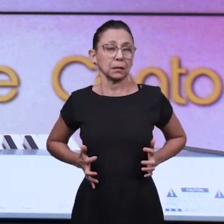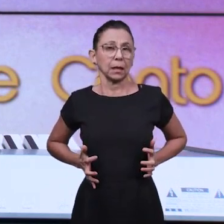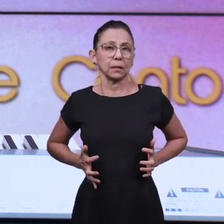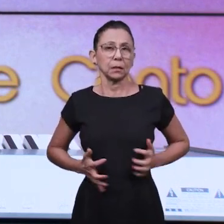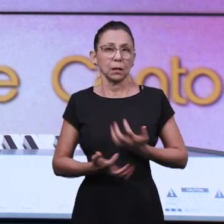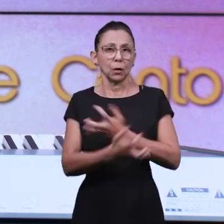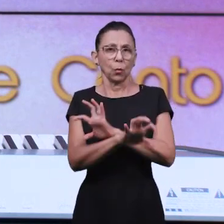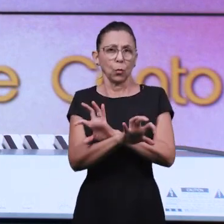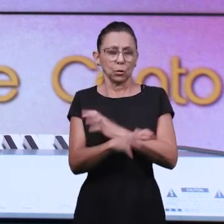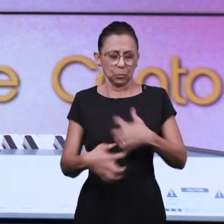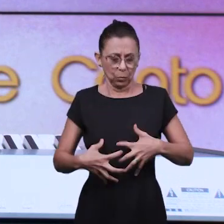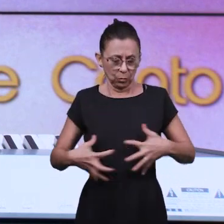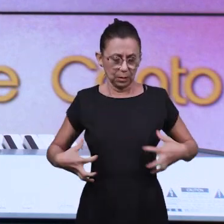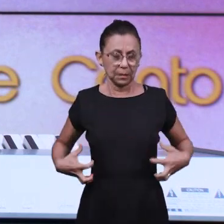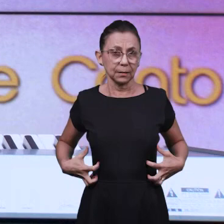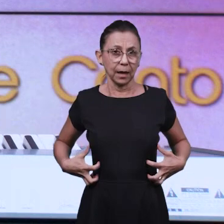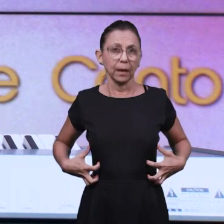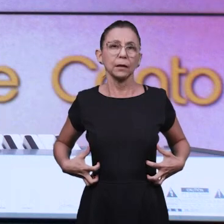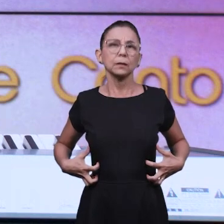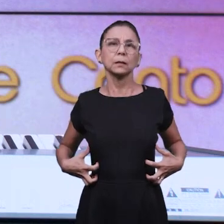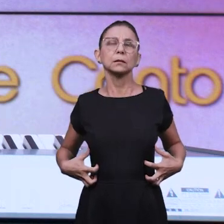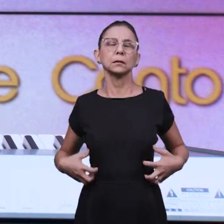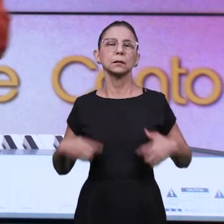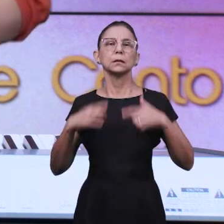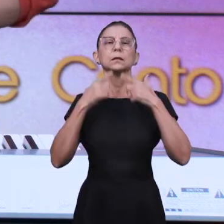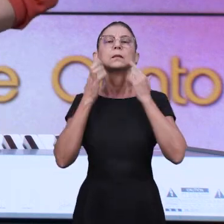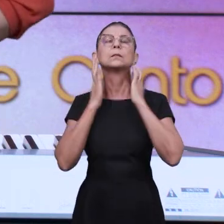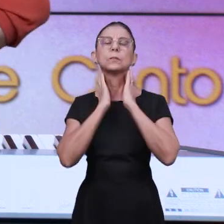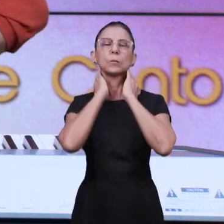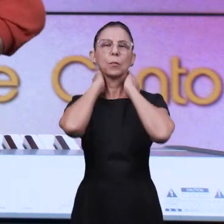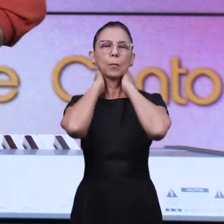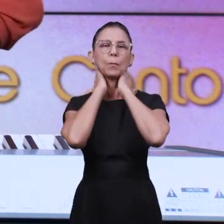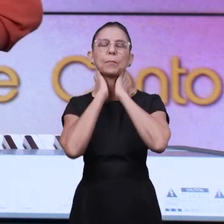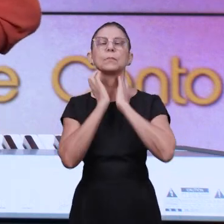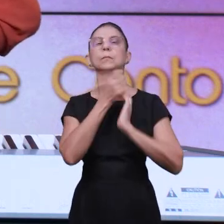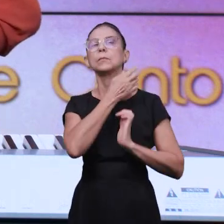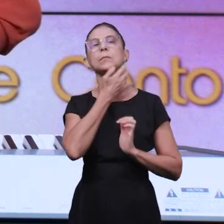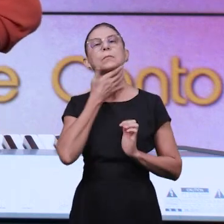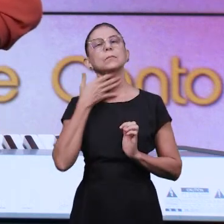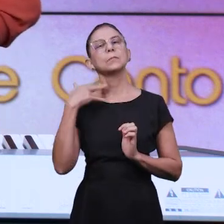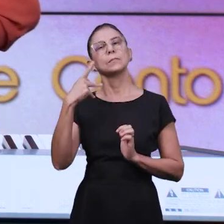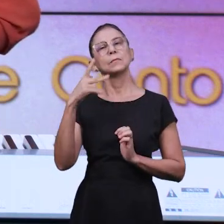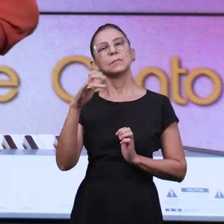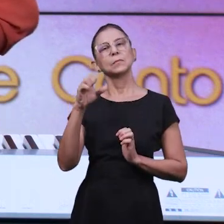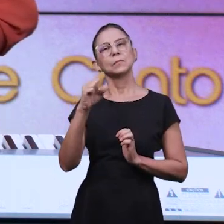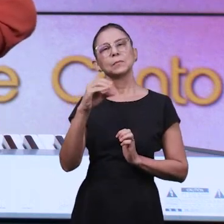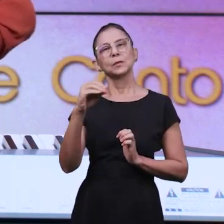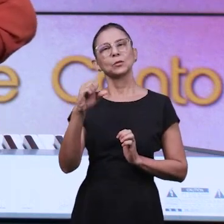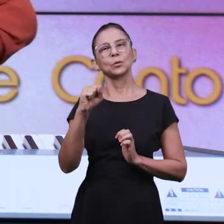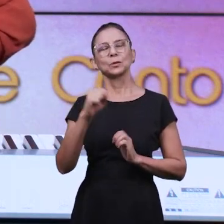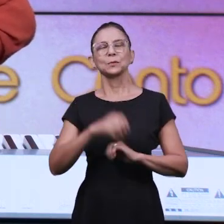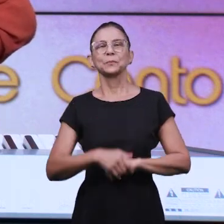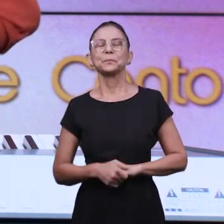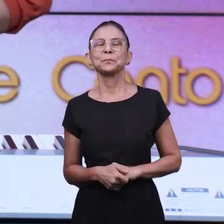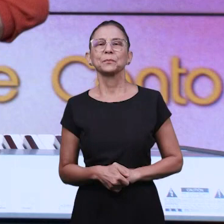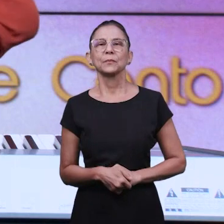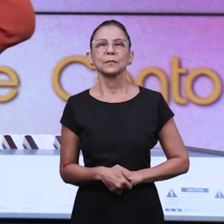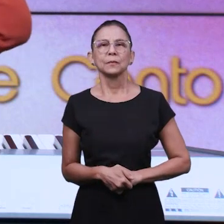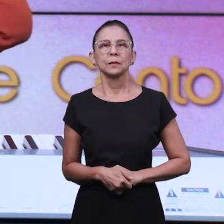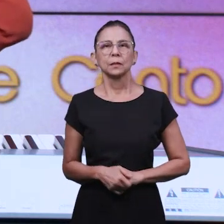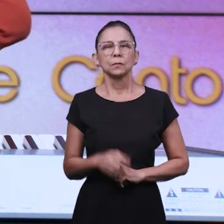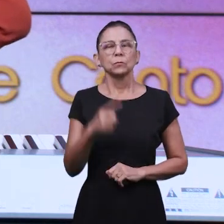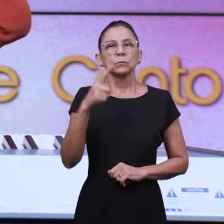também das costelas e até mesmo a região clavicular e de pescoço. Então, 3 vezes na ins, 3 vezes na